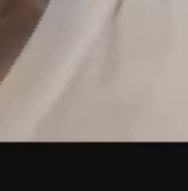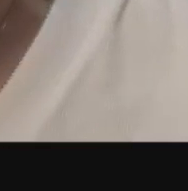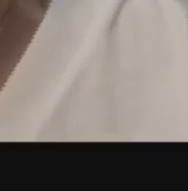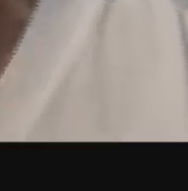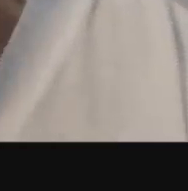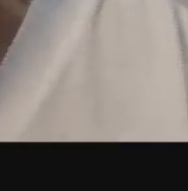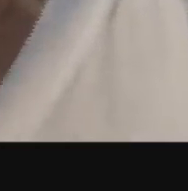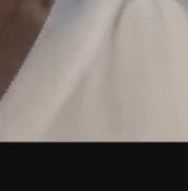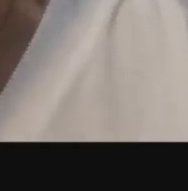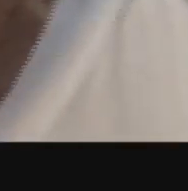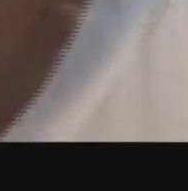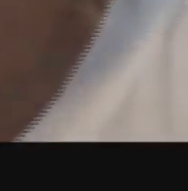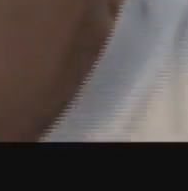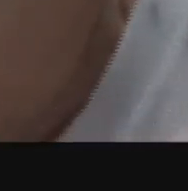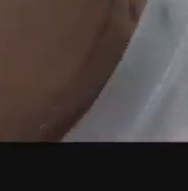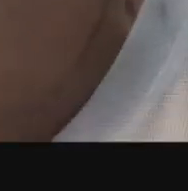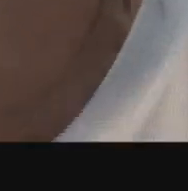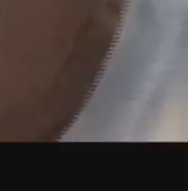e fui